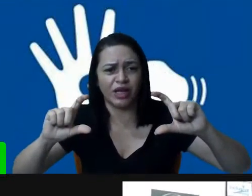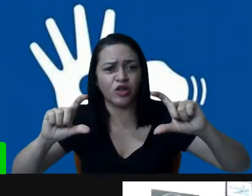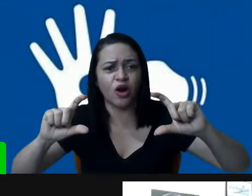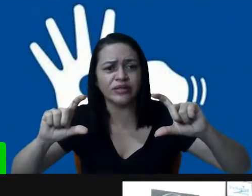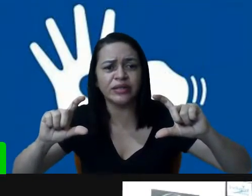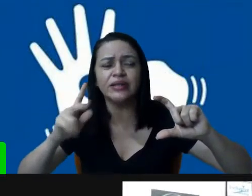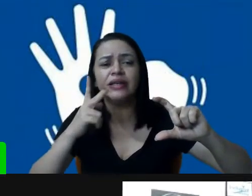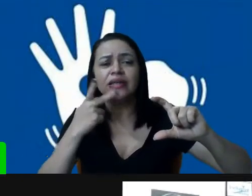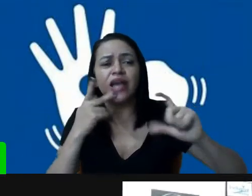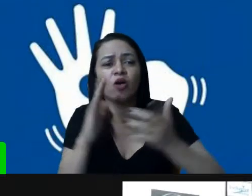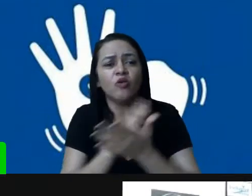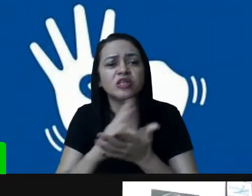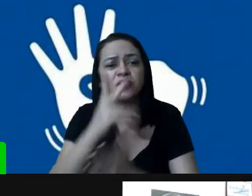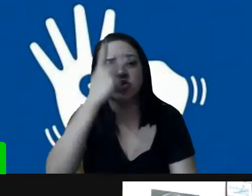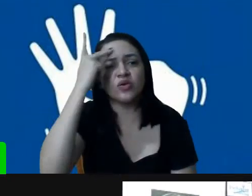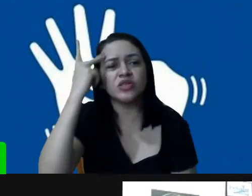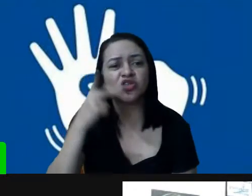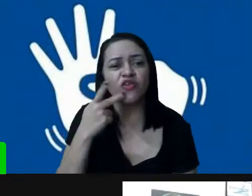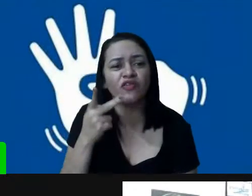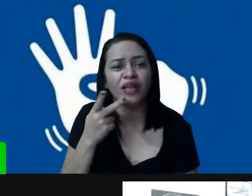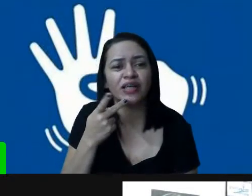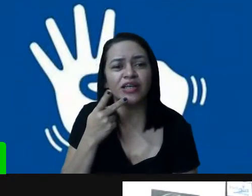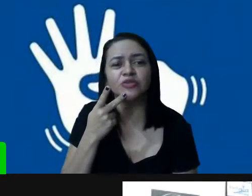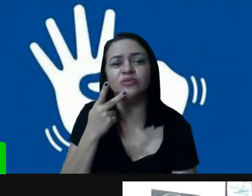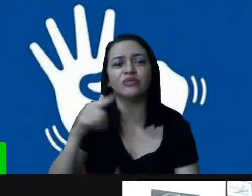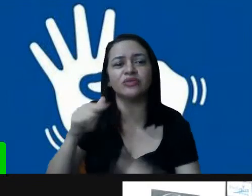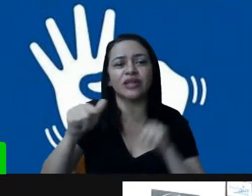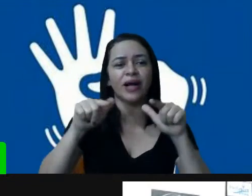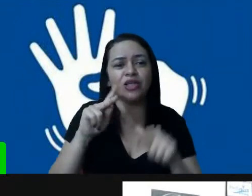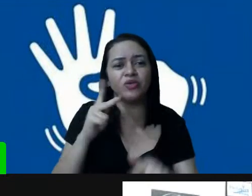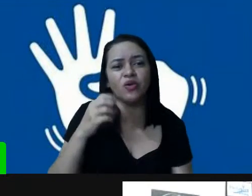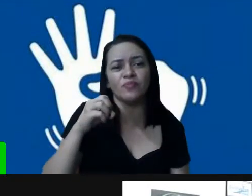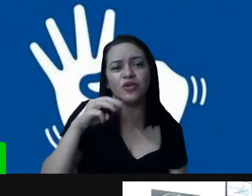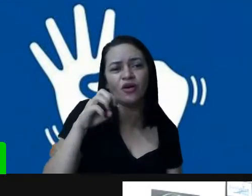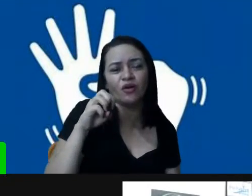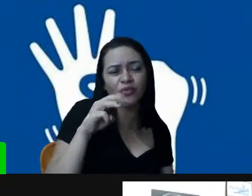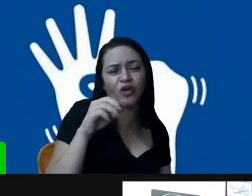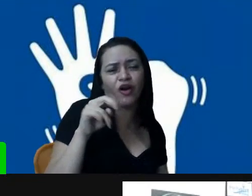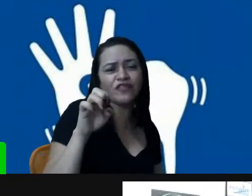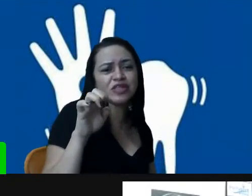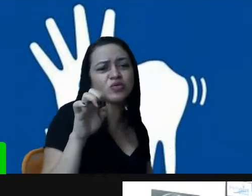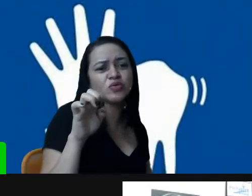uma nota que algumas pessoas estão falando, né, do trabalho